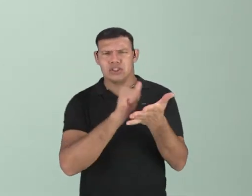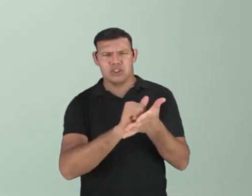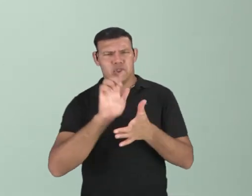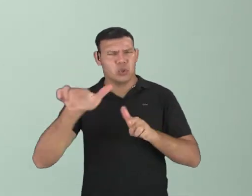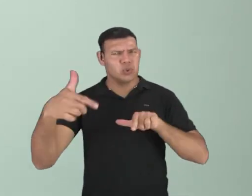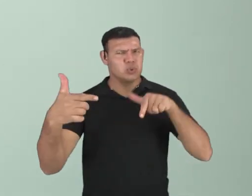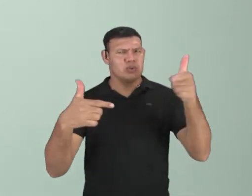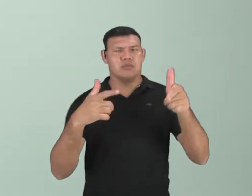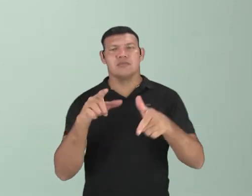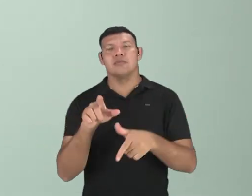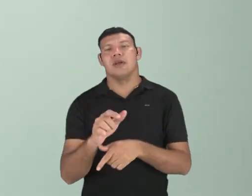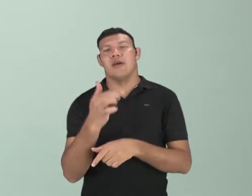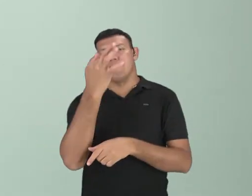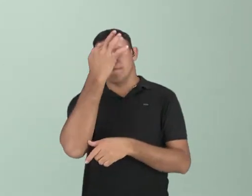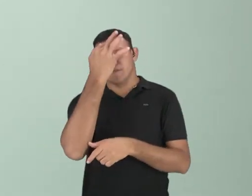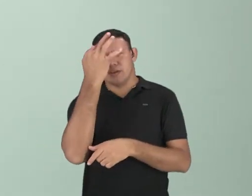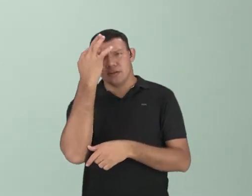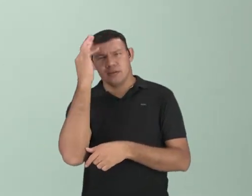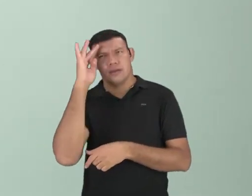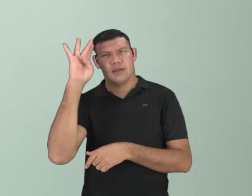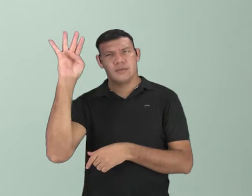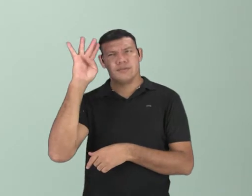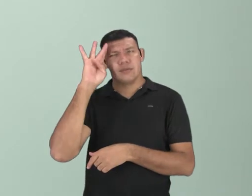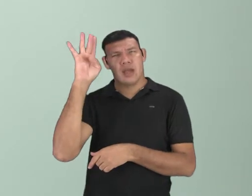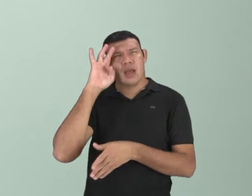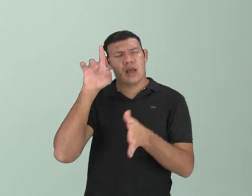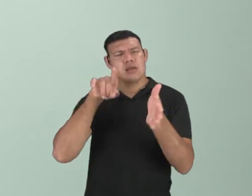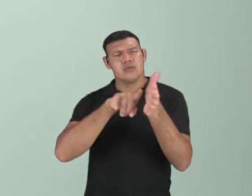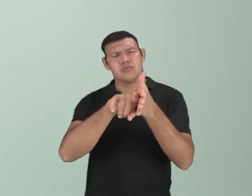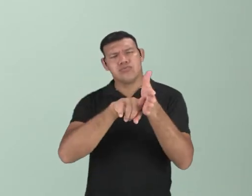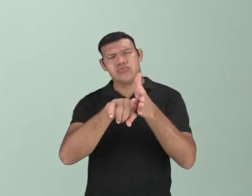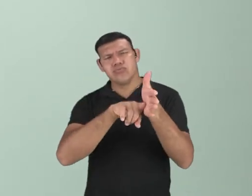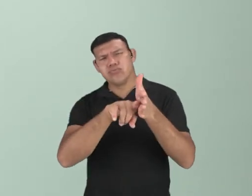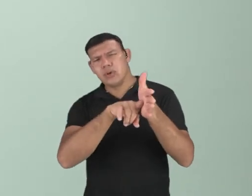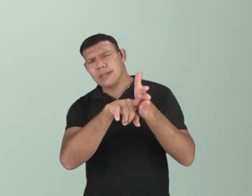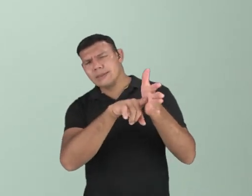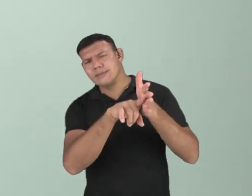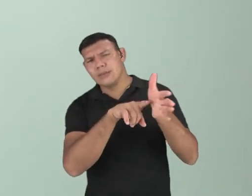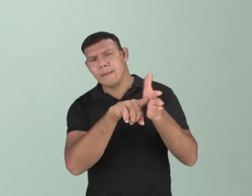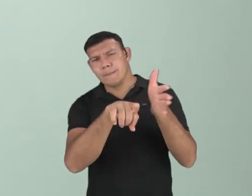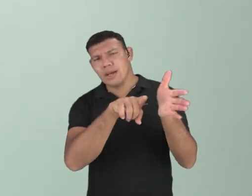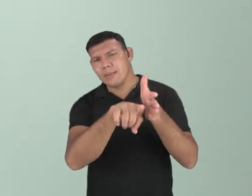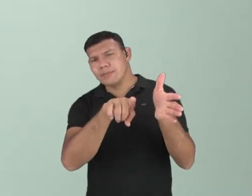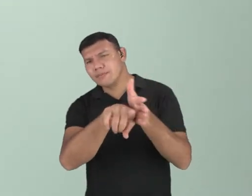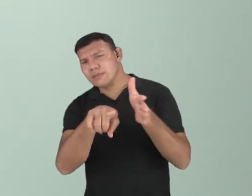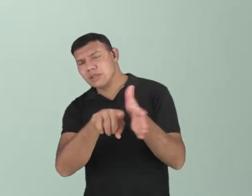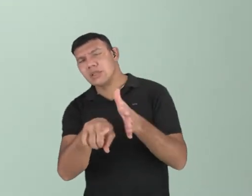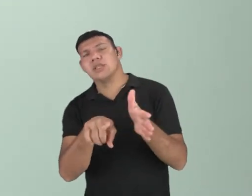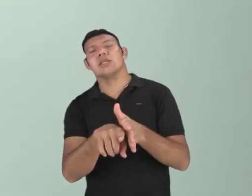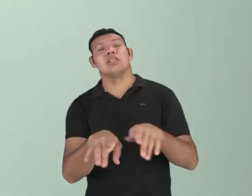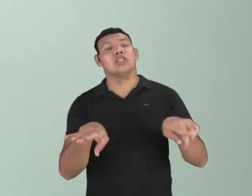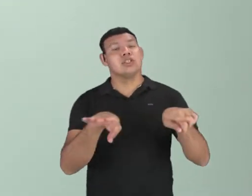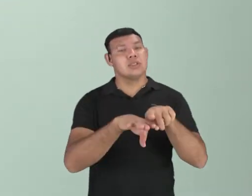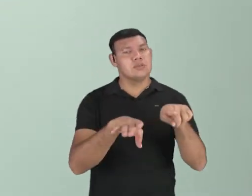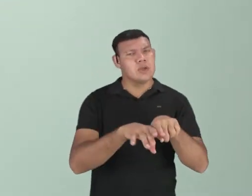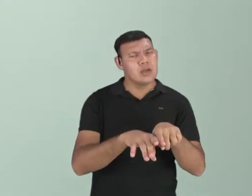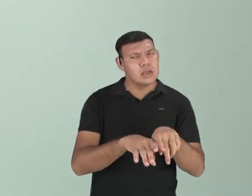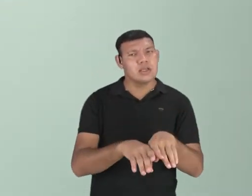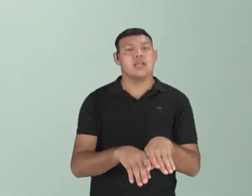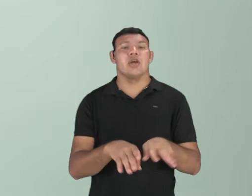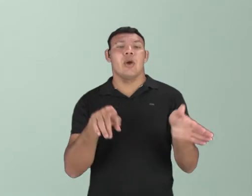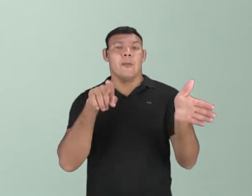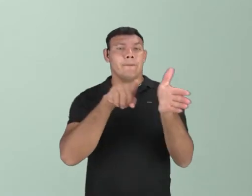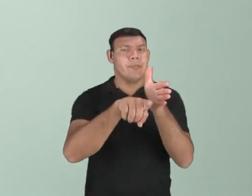alheios. Filosofar quer dizer problematizar e, mais especificamente, formular problemas. O